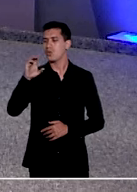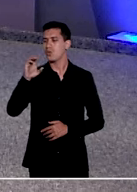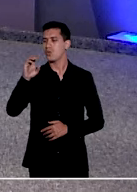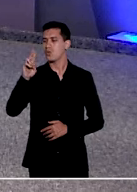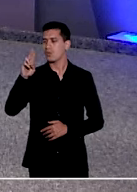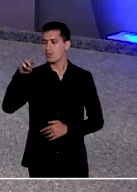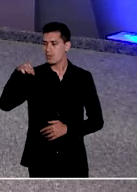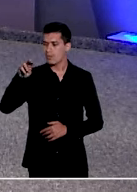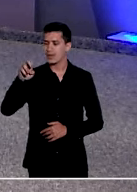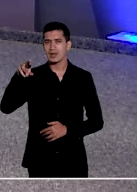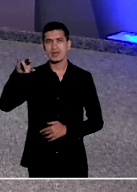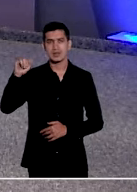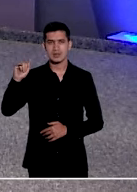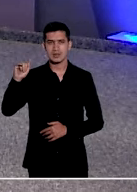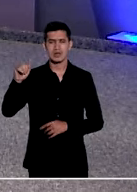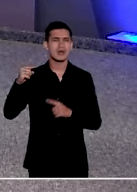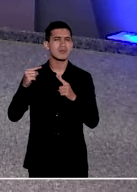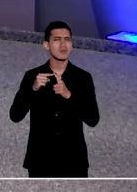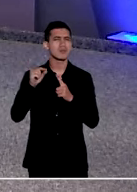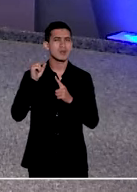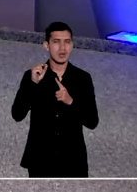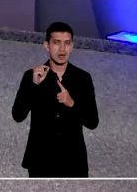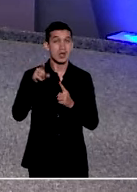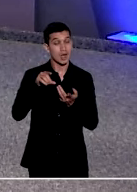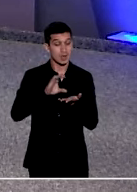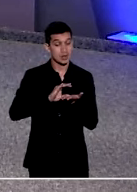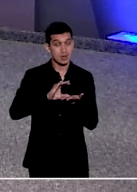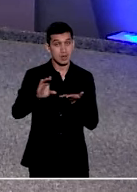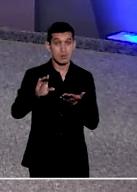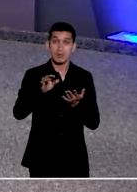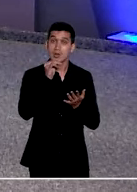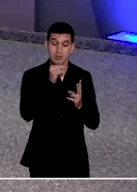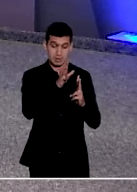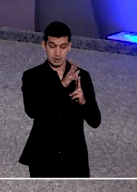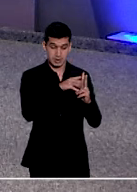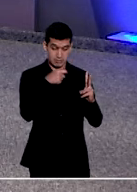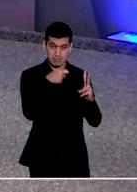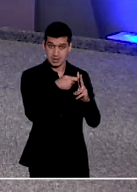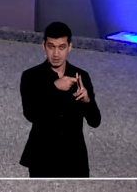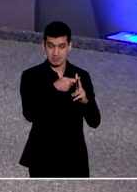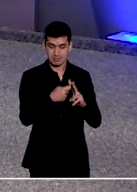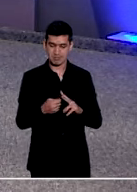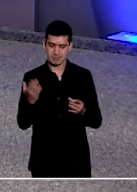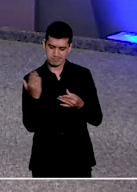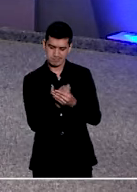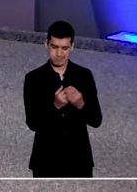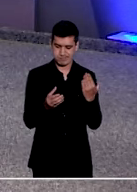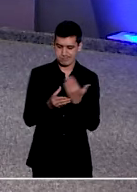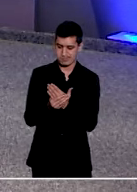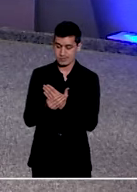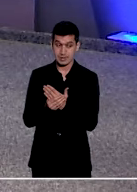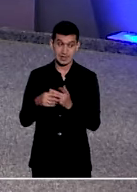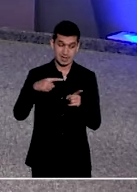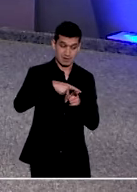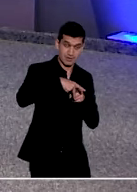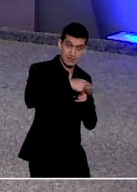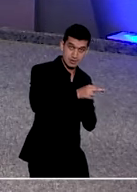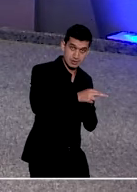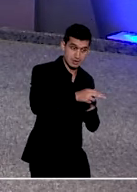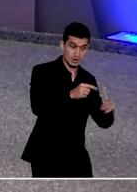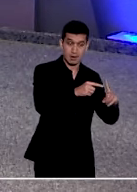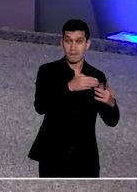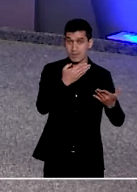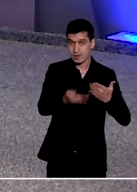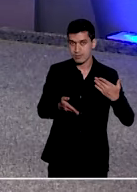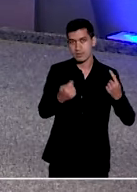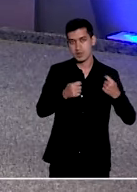verba que a parte perdedora de um processo deve pagar para o outro lado que venceu a ação judicial e